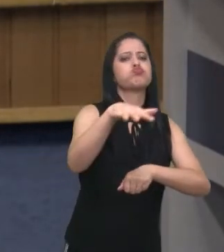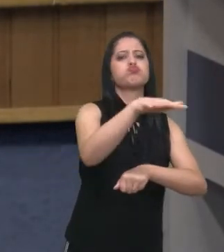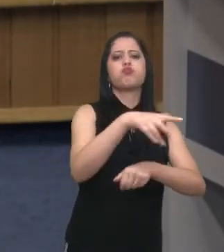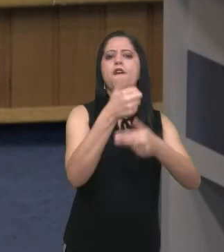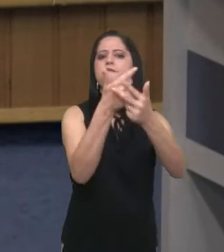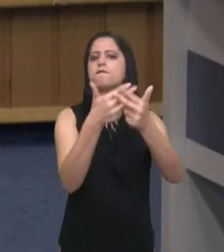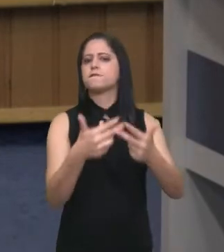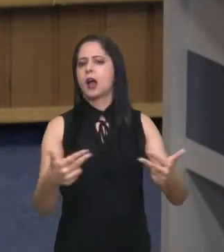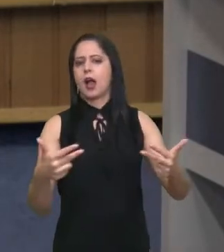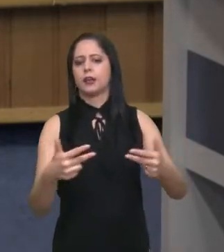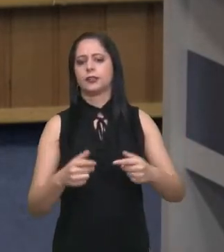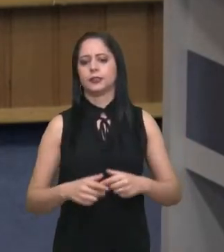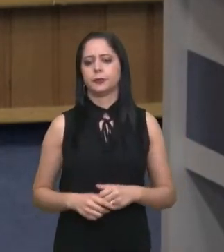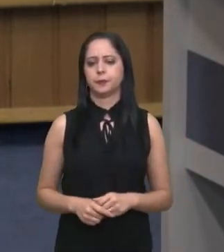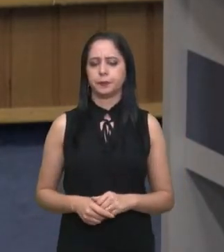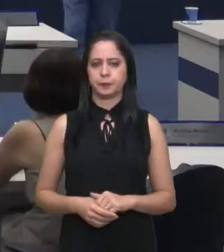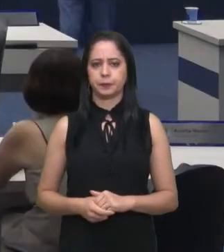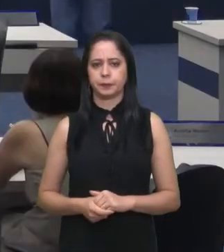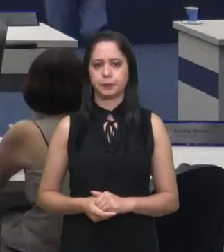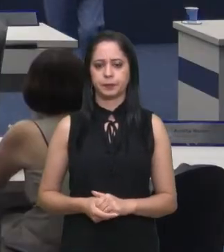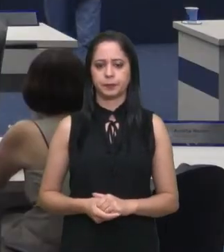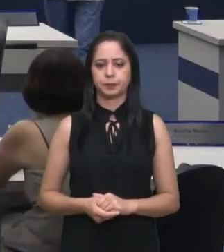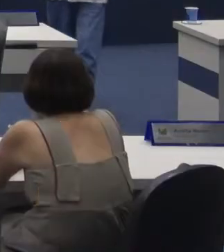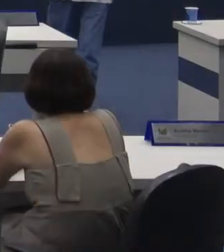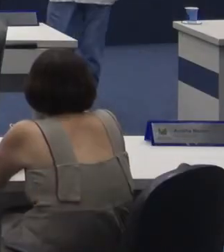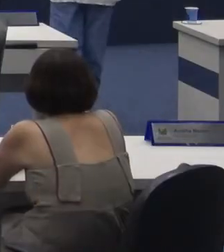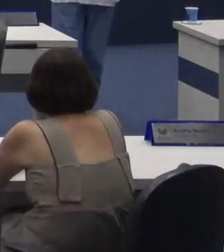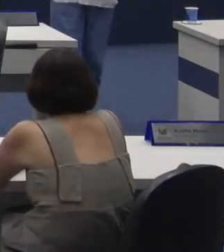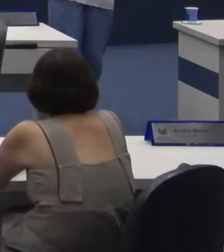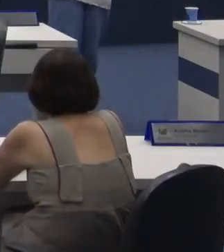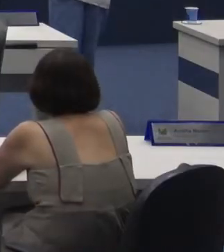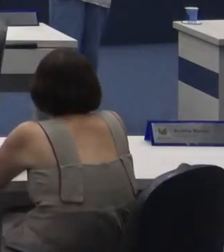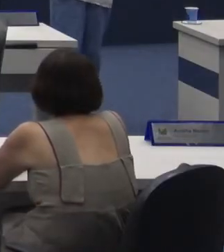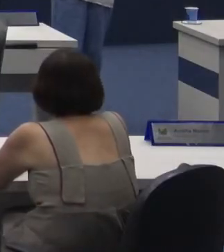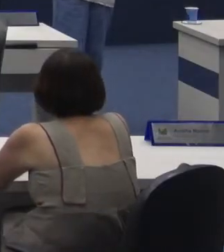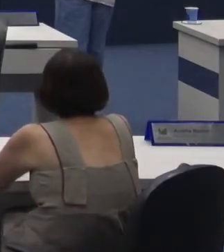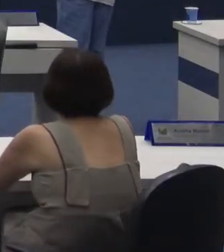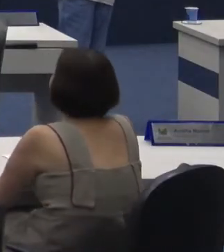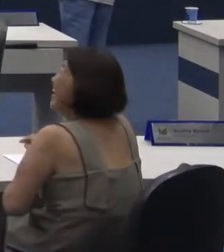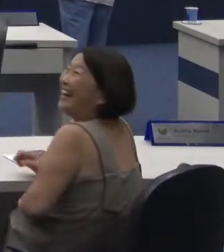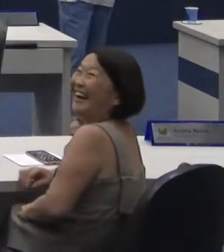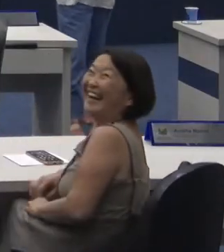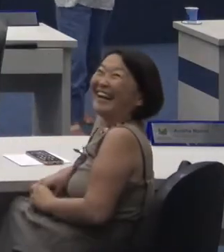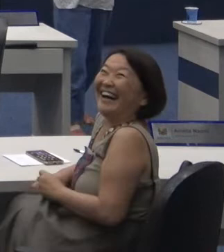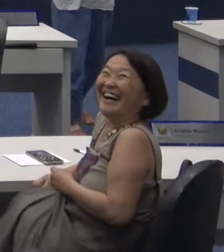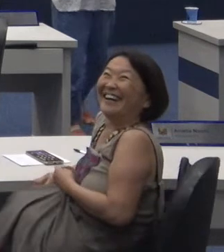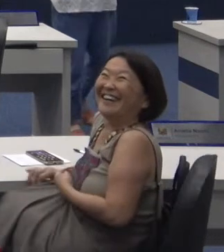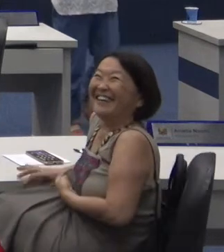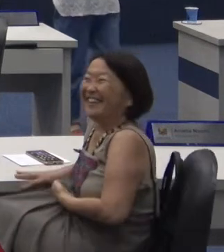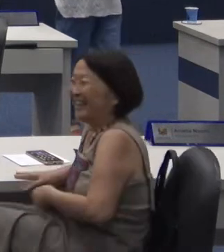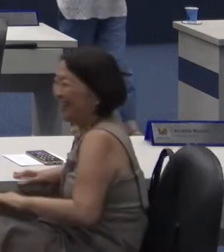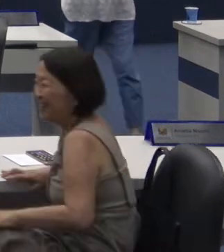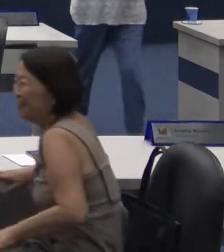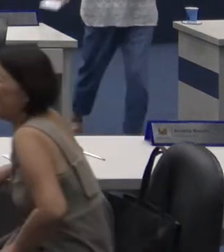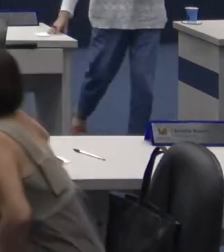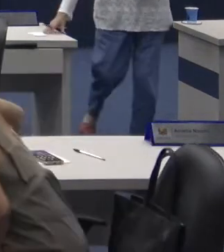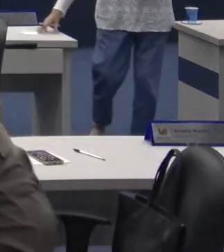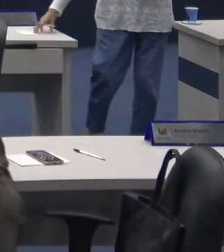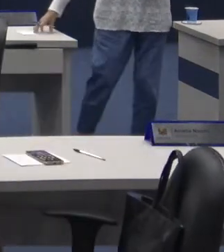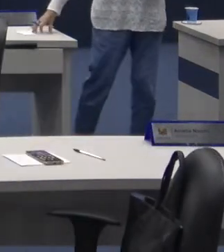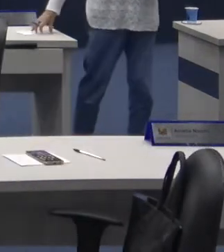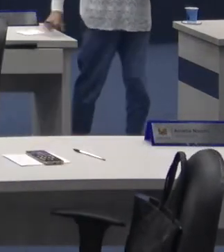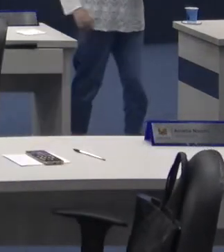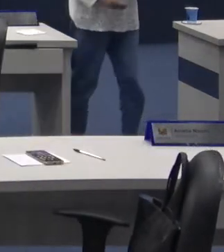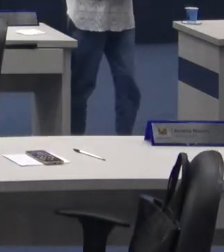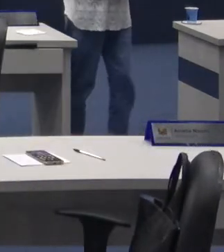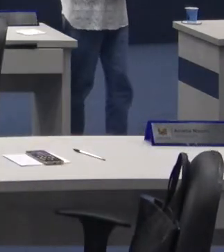blá de política, não. Qual que é isso aí, Dulce? Qual que é, Dulce? Demanda